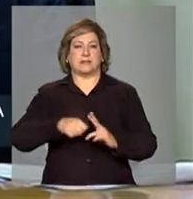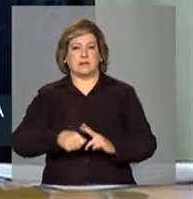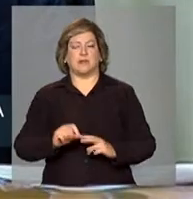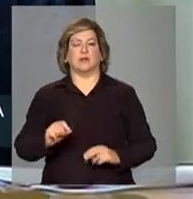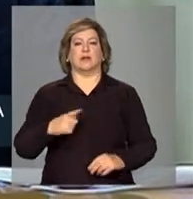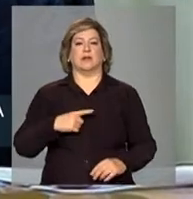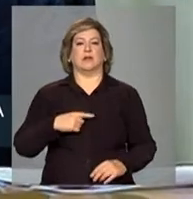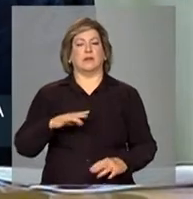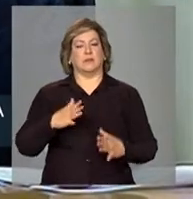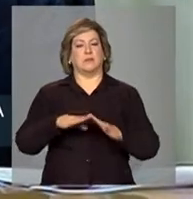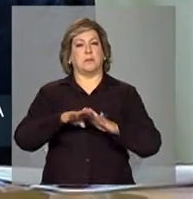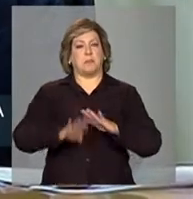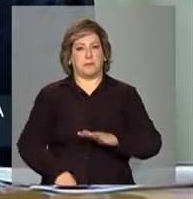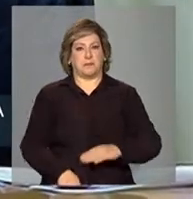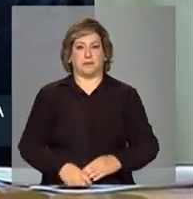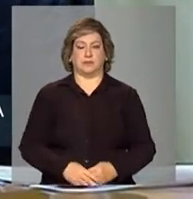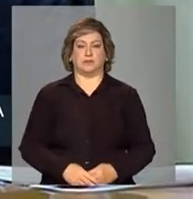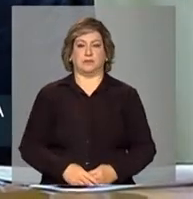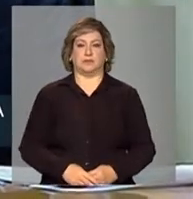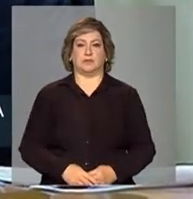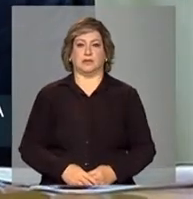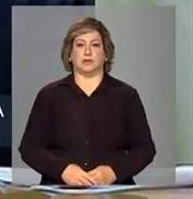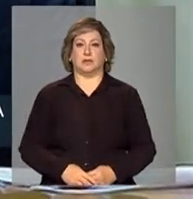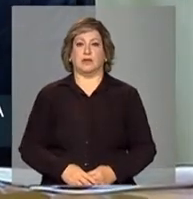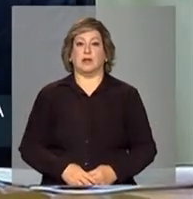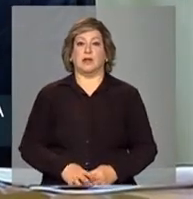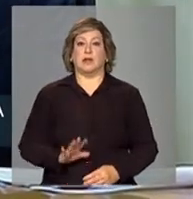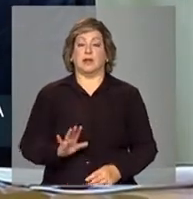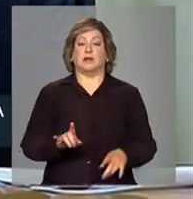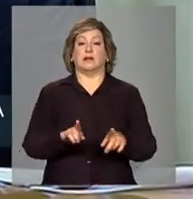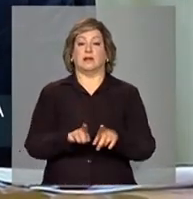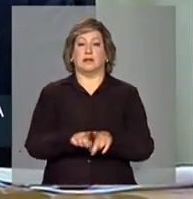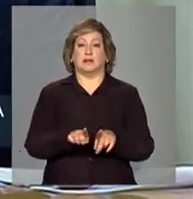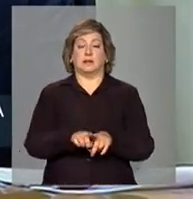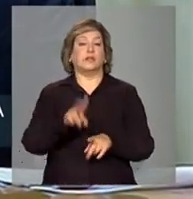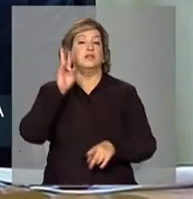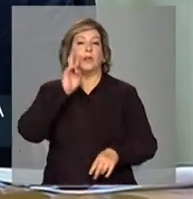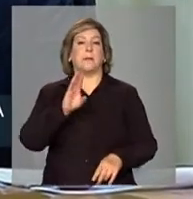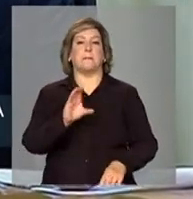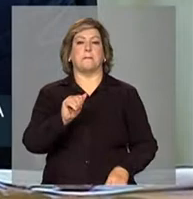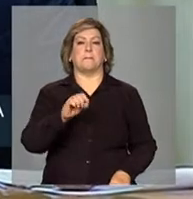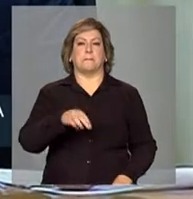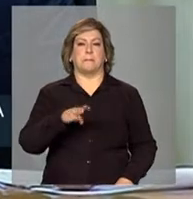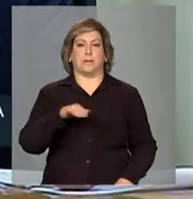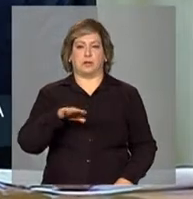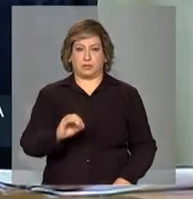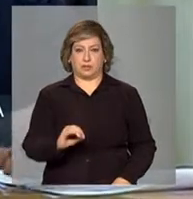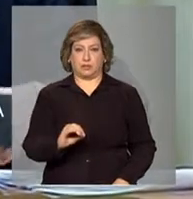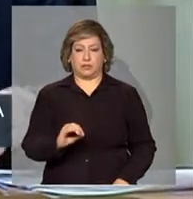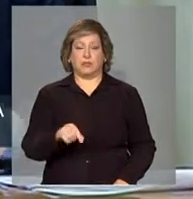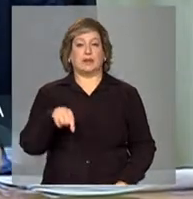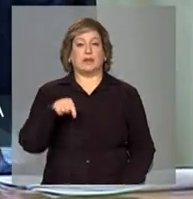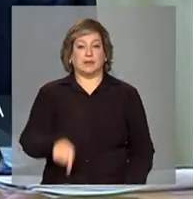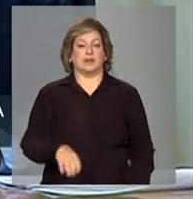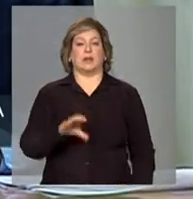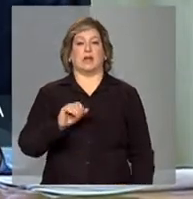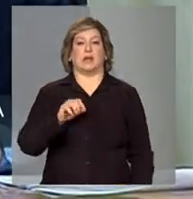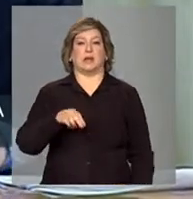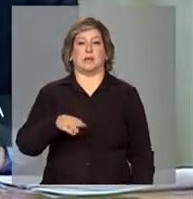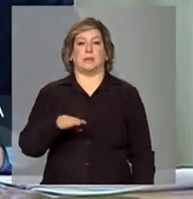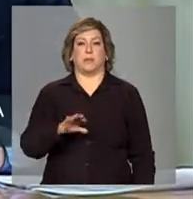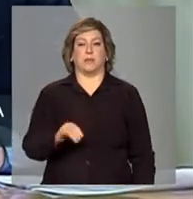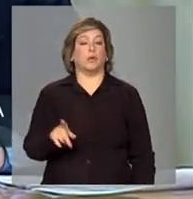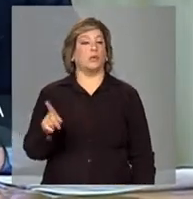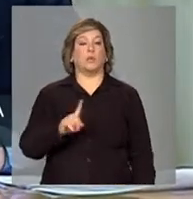para baixo agora além disto em relação ao câmbio é o câmbio não é